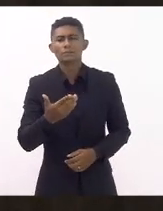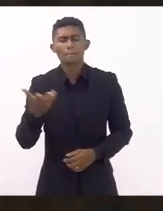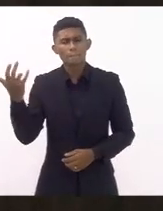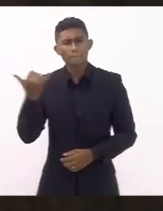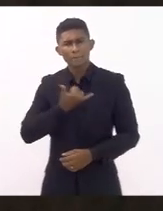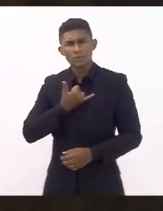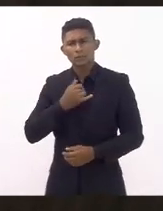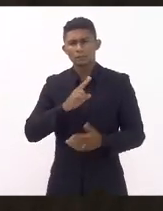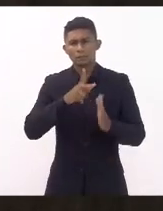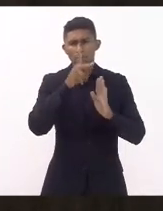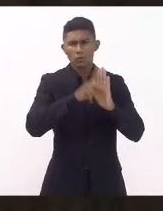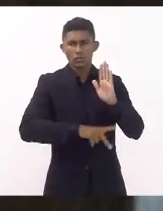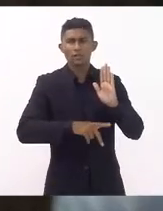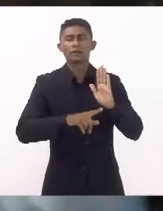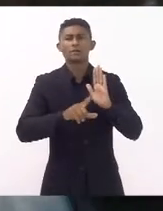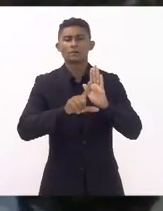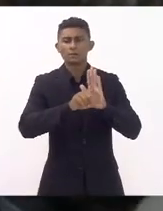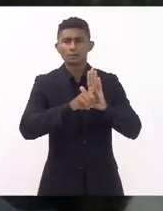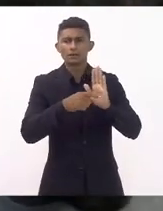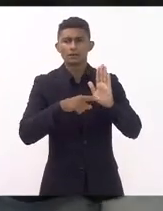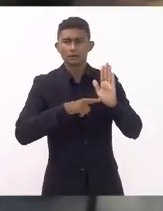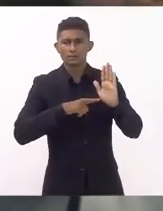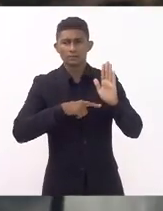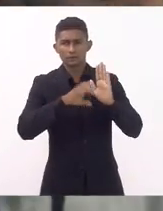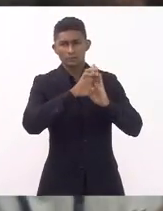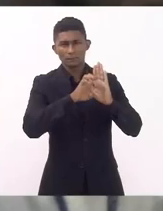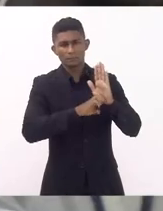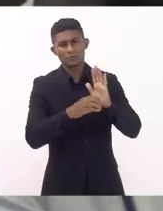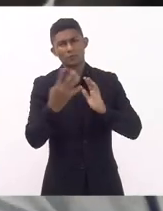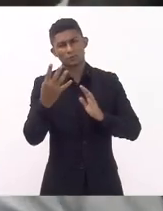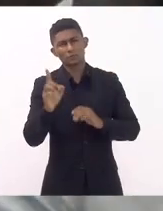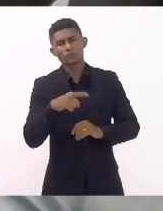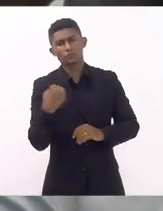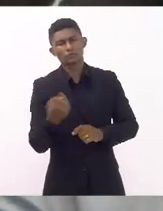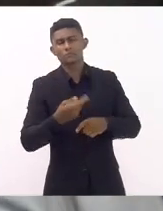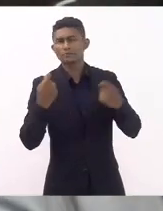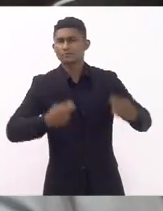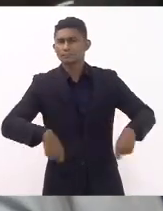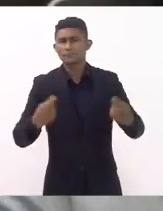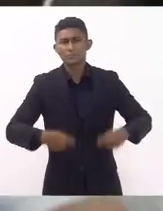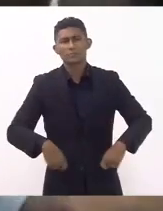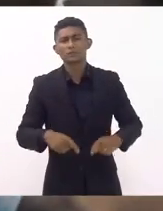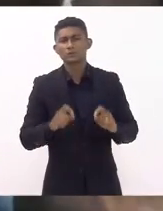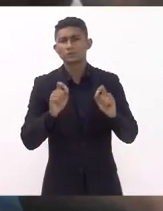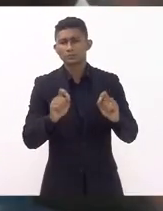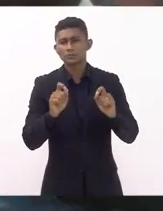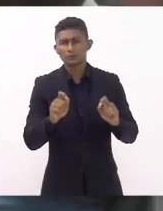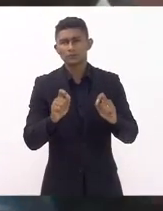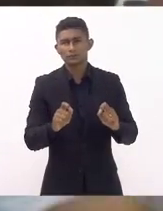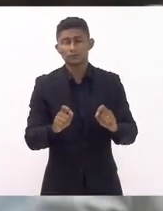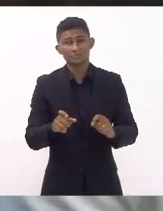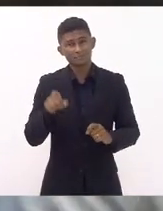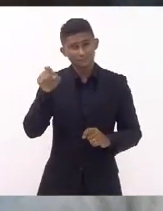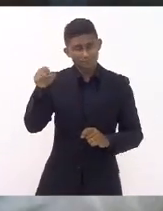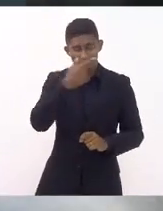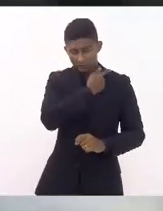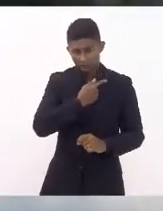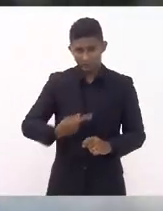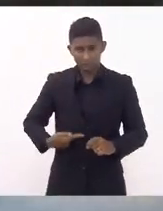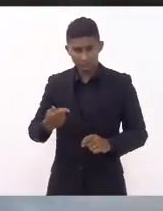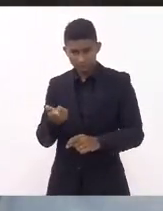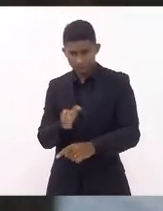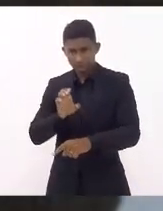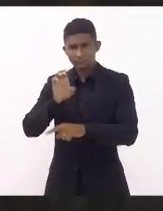esse projeto tem 4 emendas. O que a gente precisa, na verdade, é levar o governo do Estado